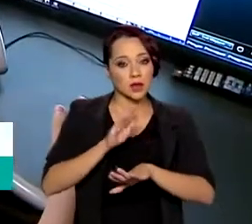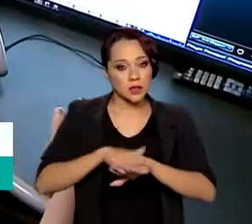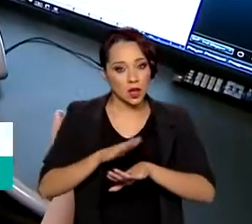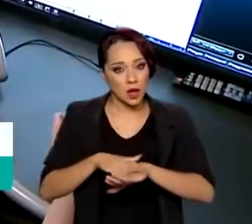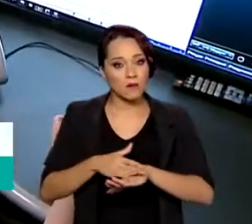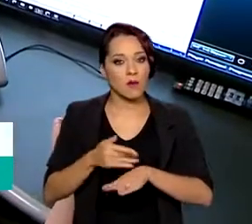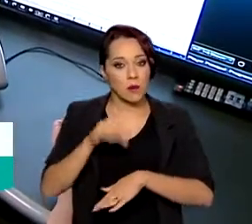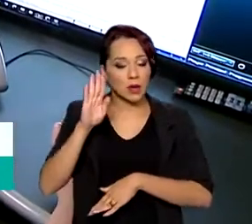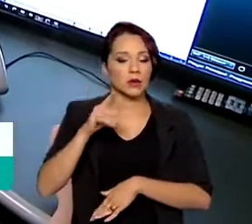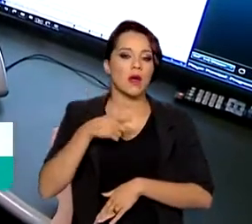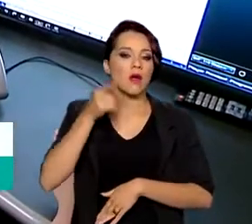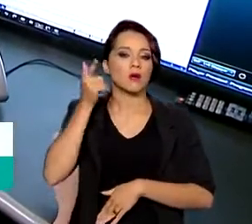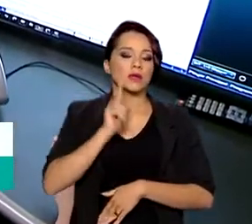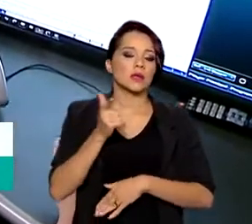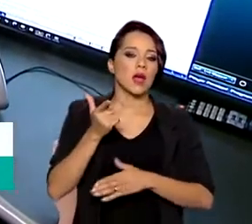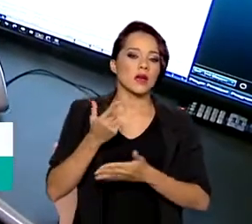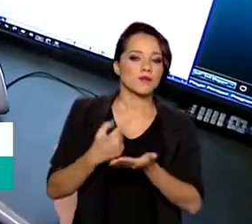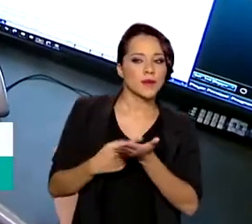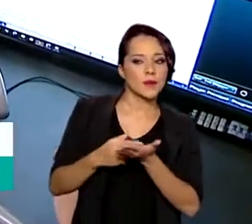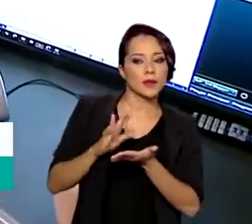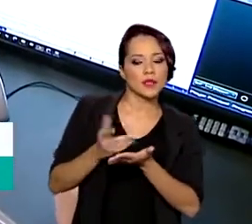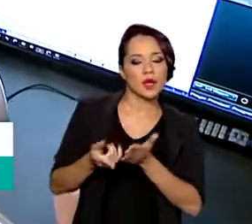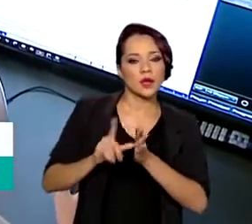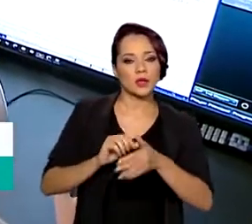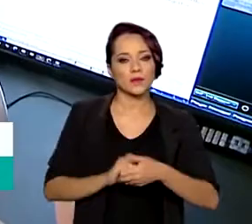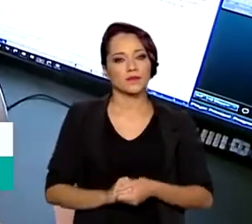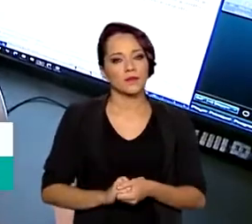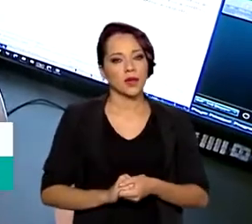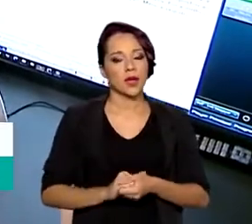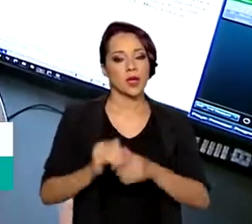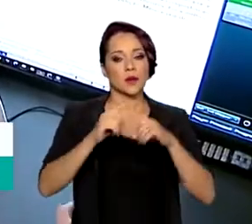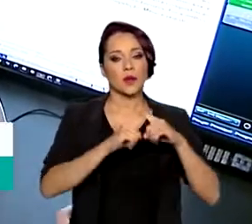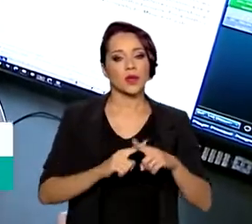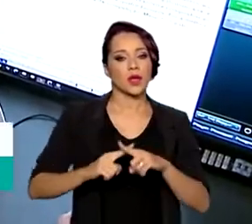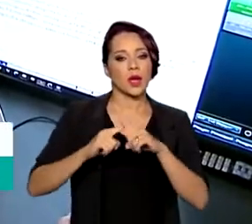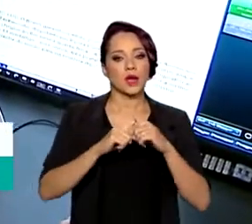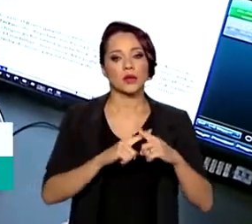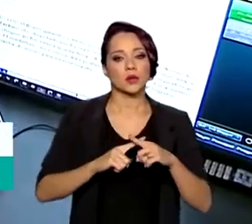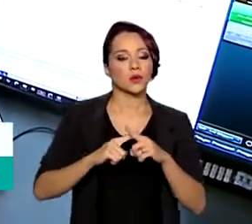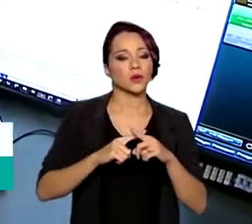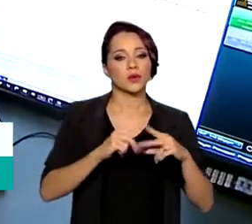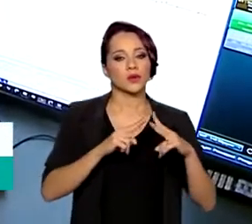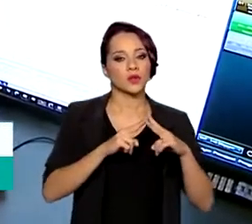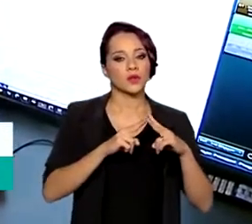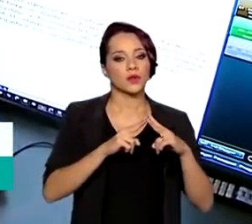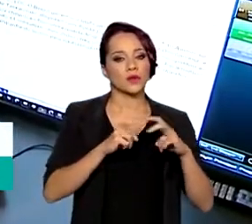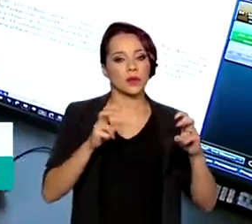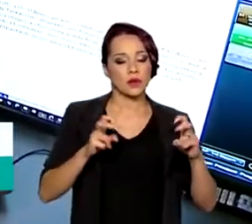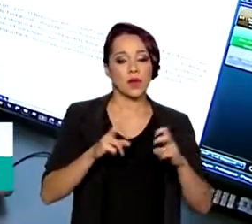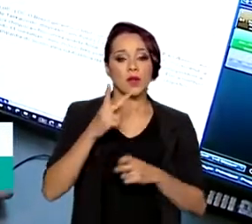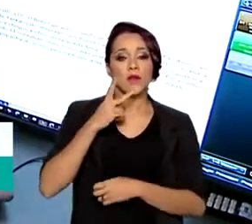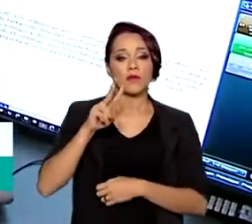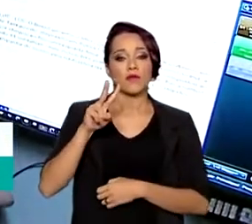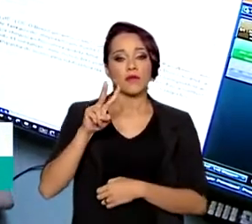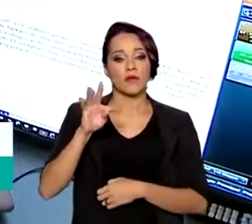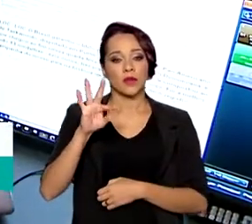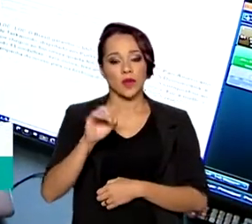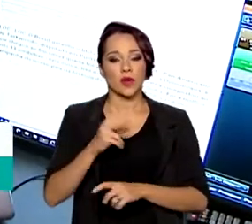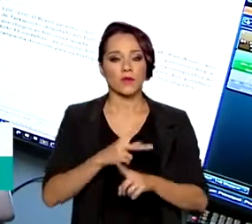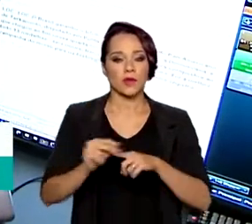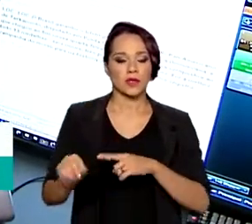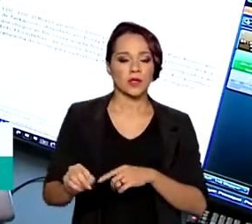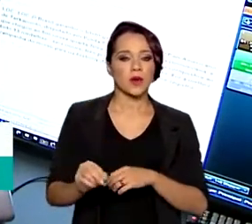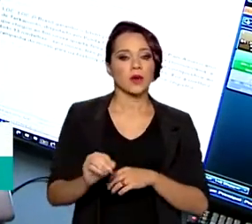vai sustentar a marcação mais adiantada. Campeonato Capixaba, o Real Noroeste venceu o Vitória 1-0 e conquistou o título